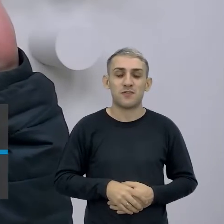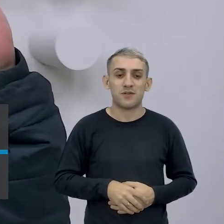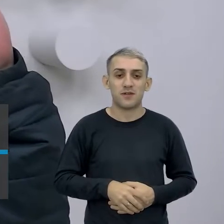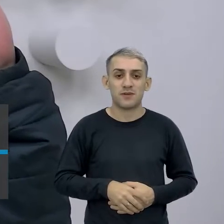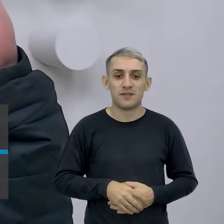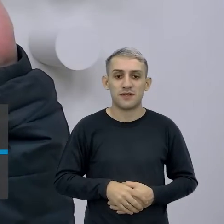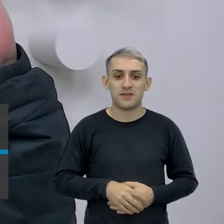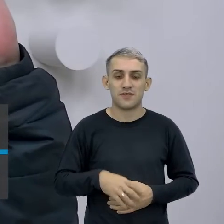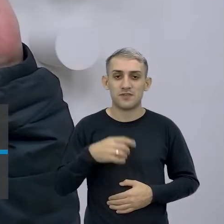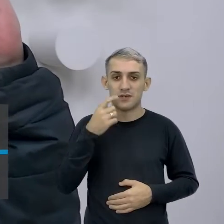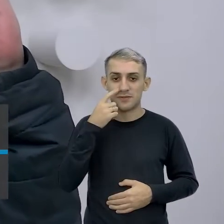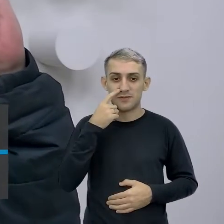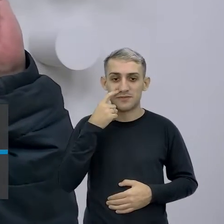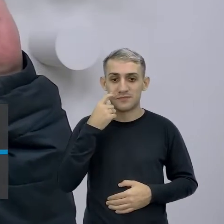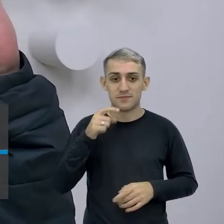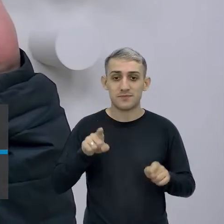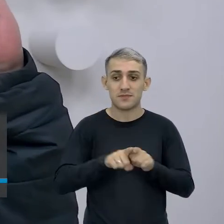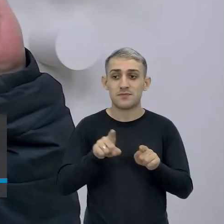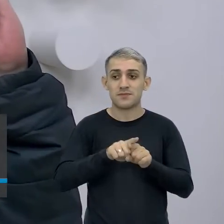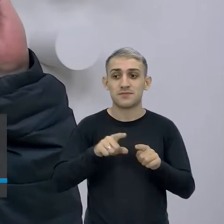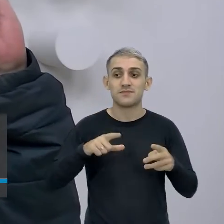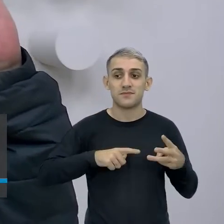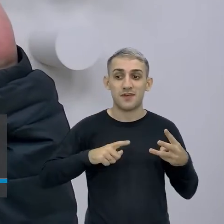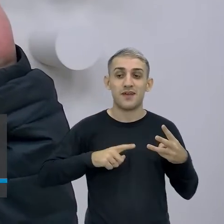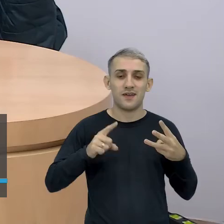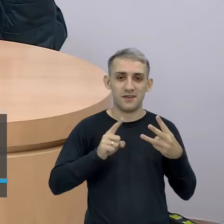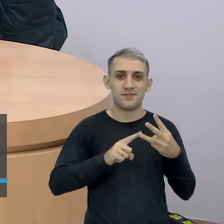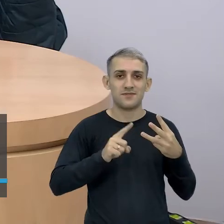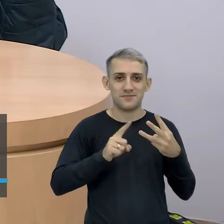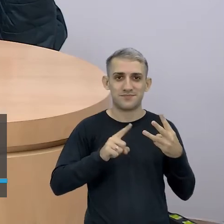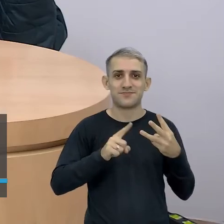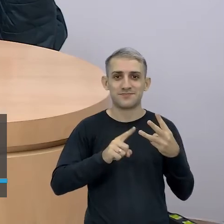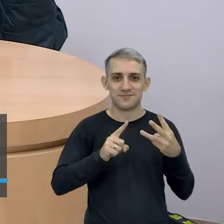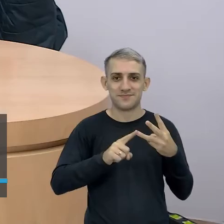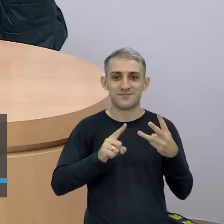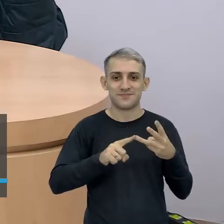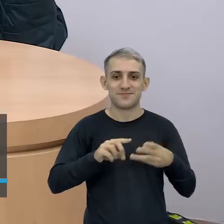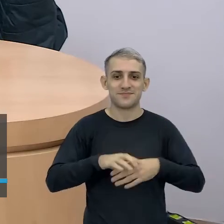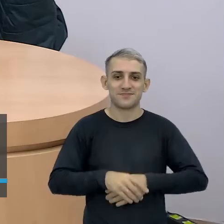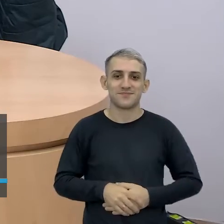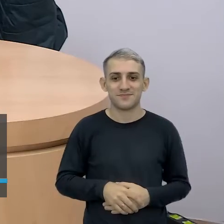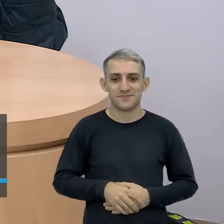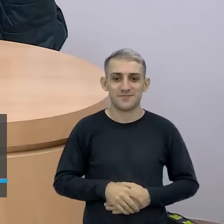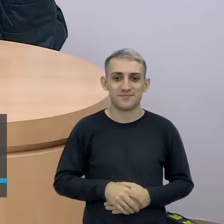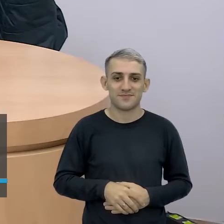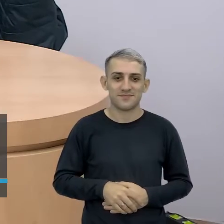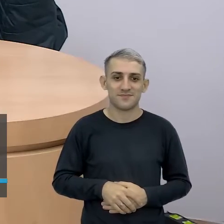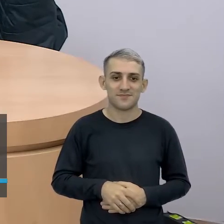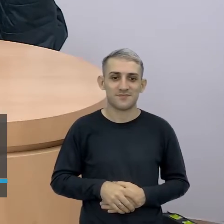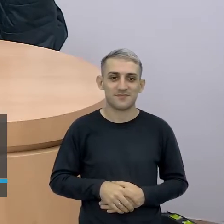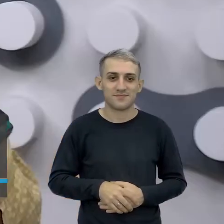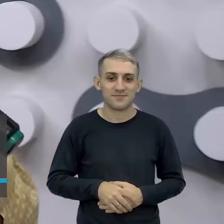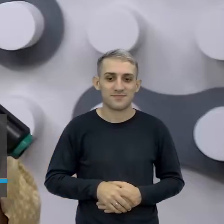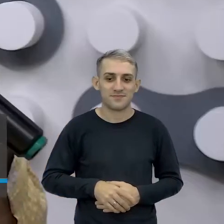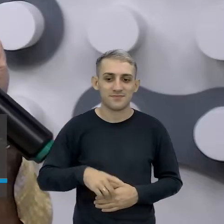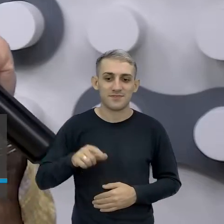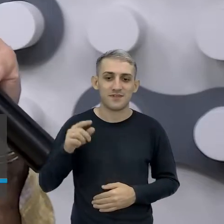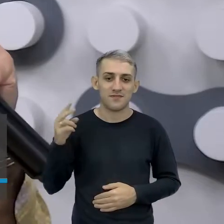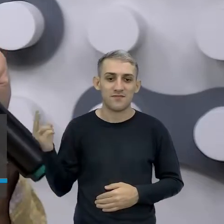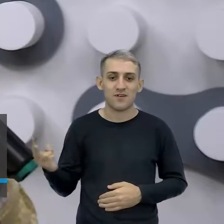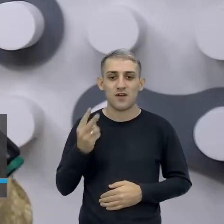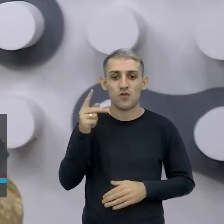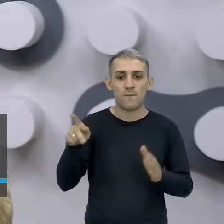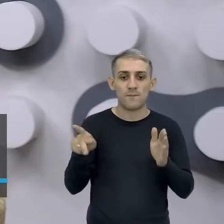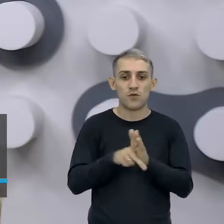mais pobre, por aí vai, né? E tem o terceiro. é o chamado valor agregado